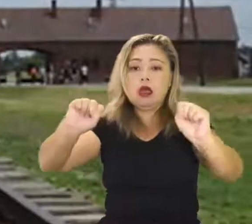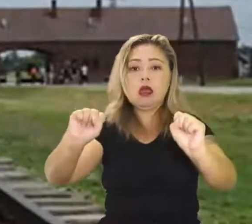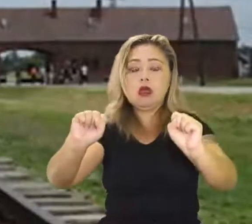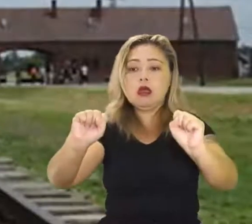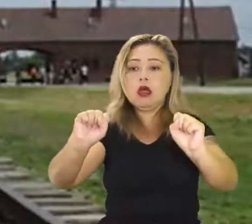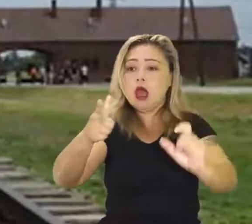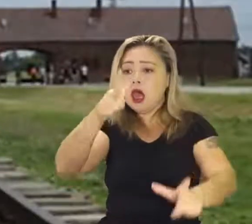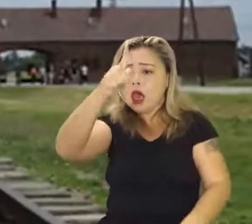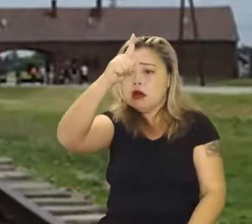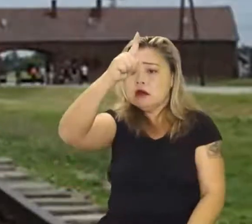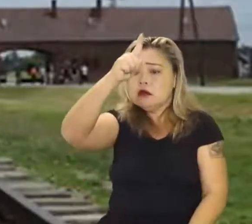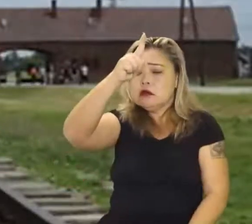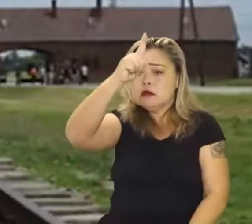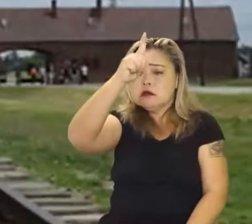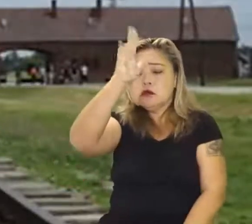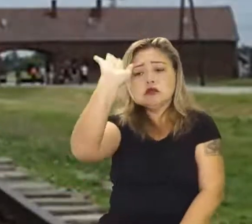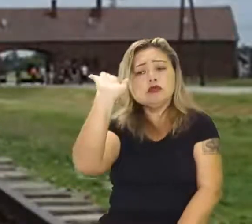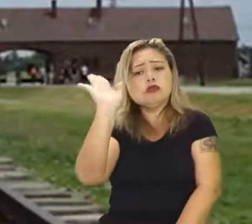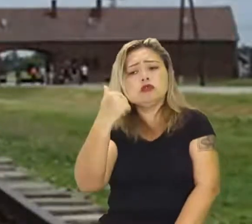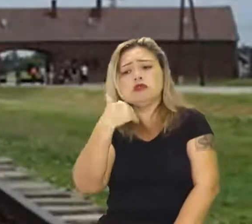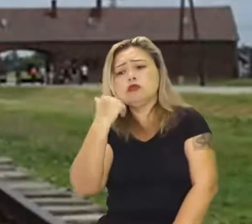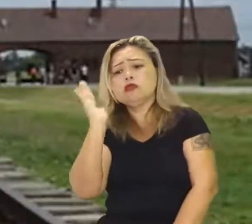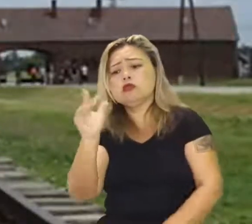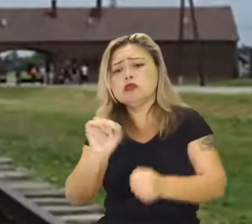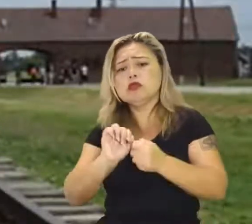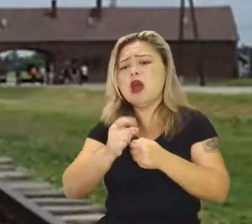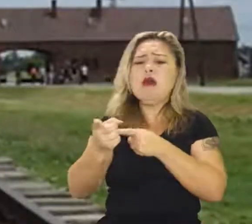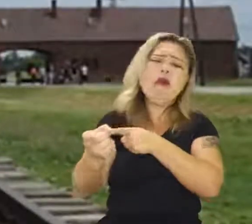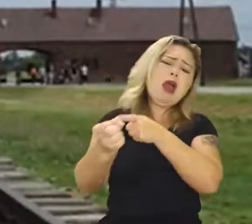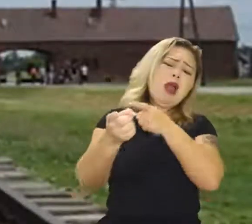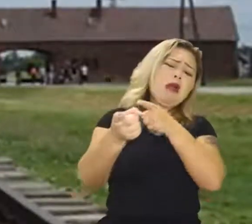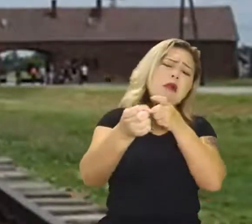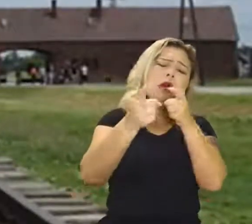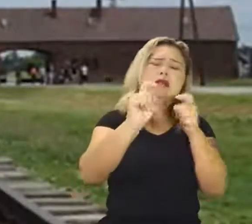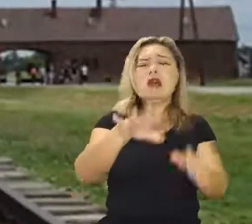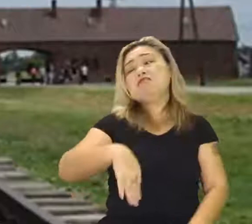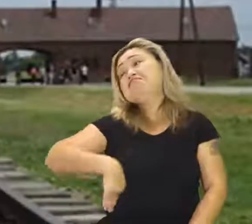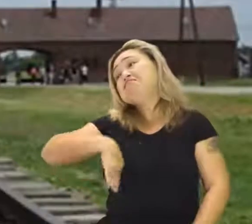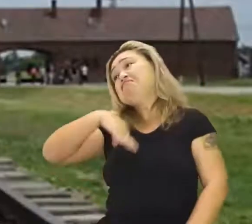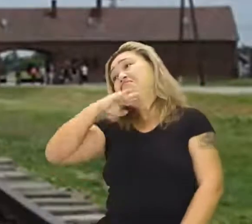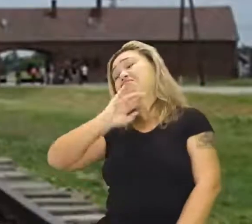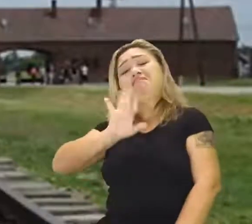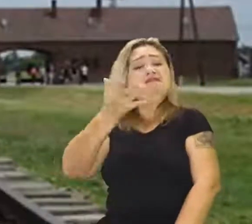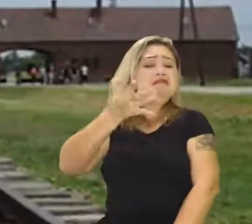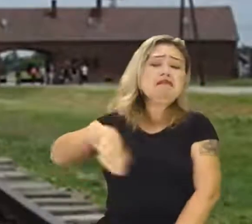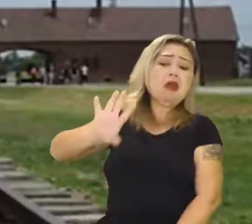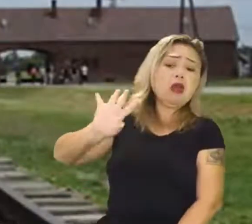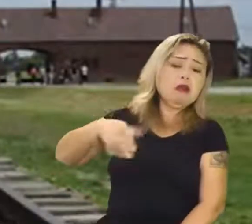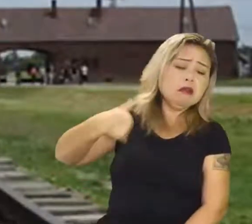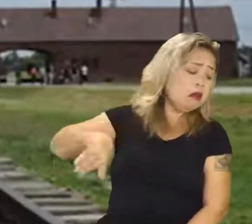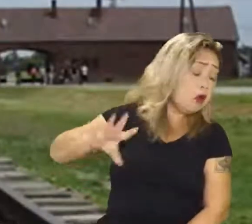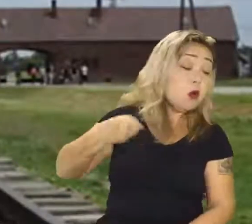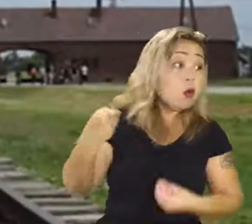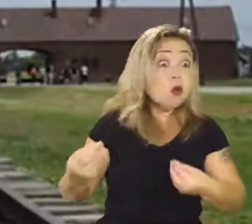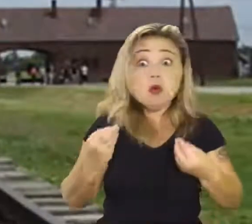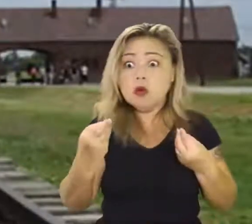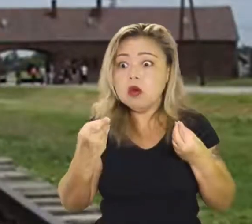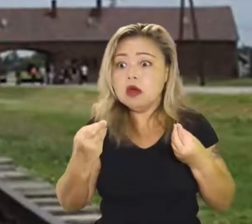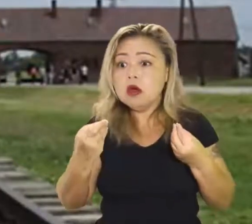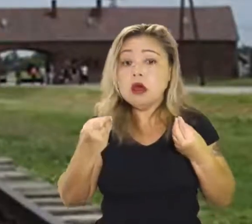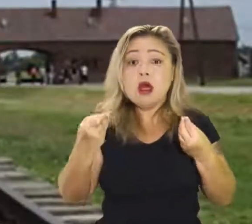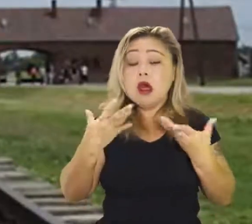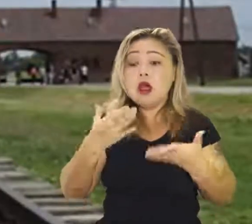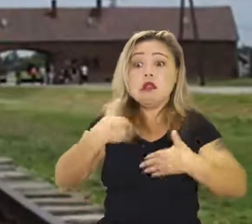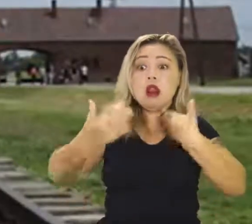Os alemães já tinham cansado de matar por tiro. Não vamos mais matar por tiro. Como é que vamos matar de